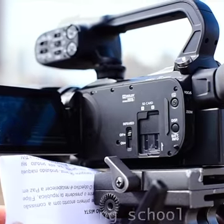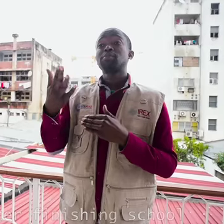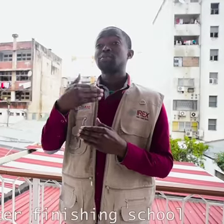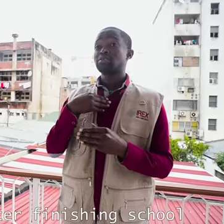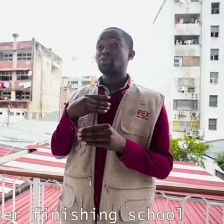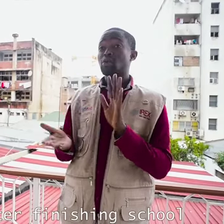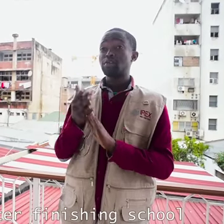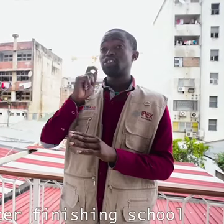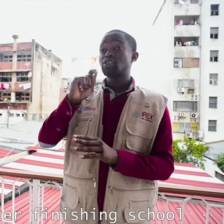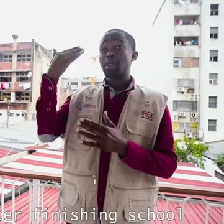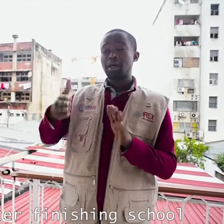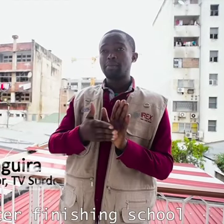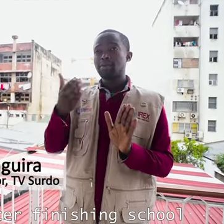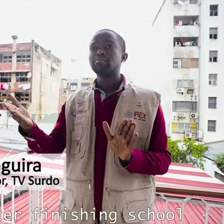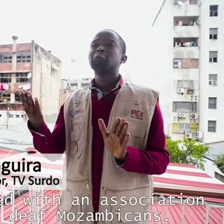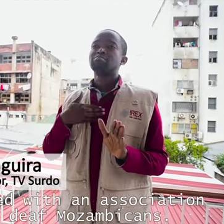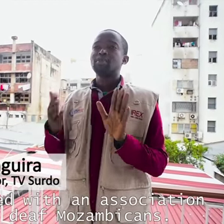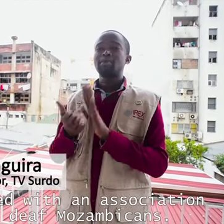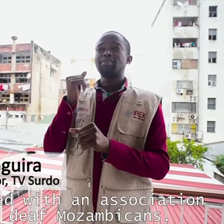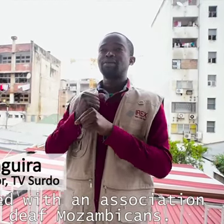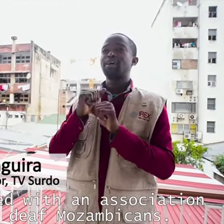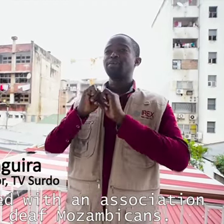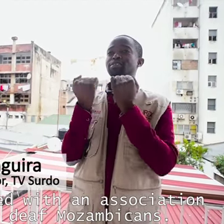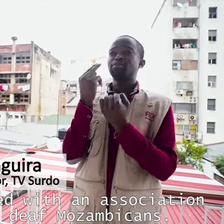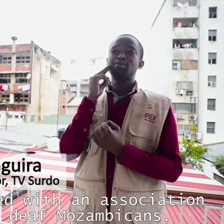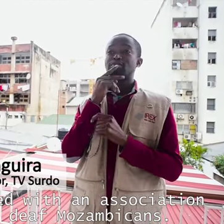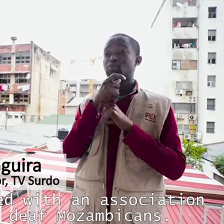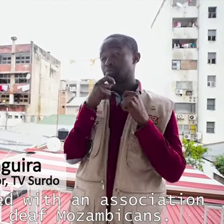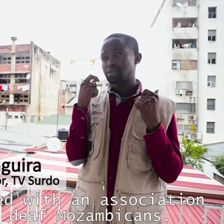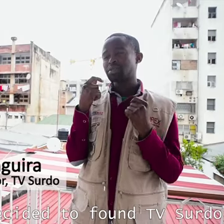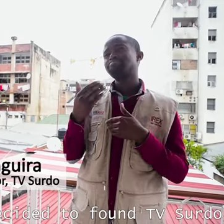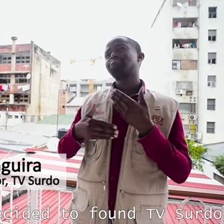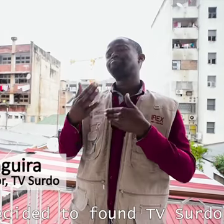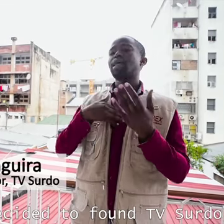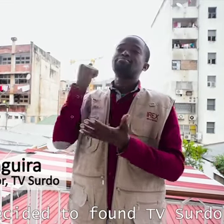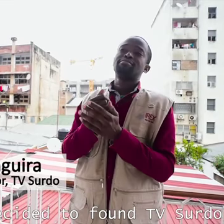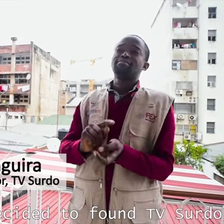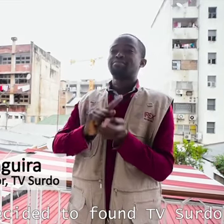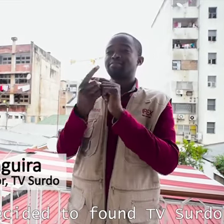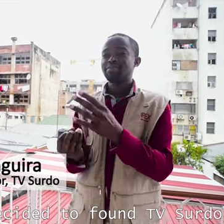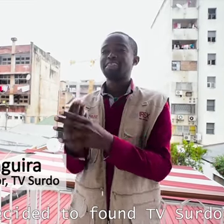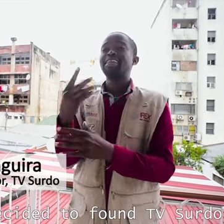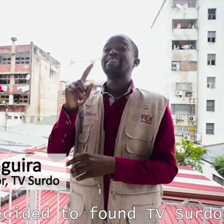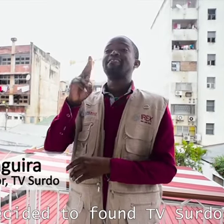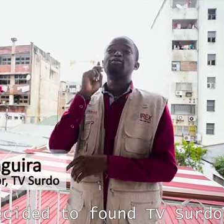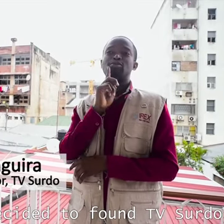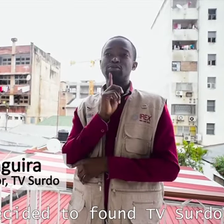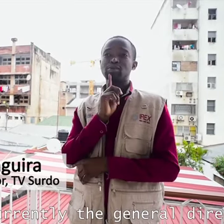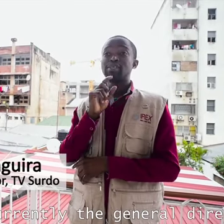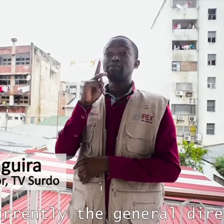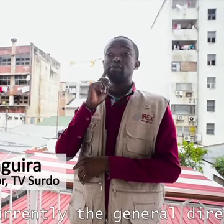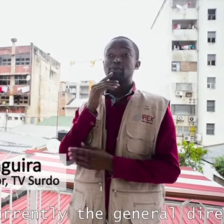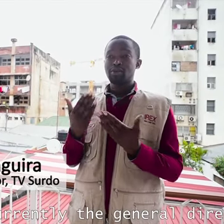Depois de ter terminado a escola, eu trabalhei para uma associação de surdos de Moçambique. E então, decidi fundar a TV surdo,